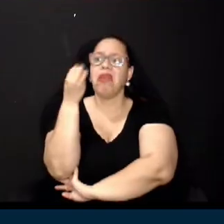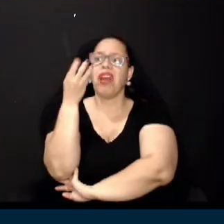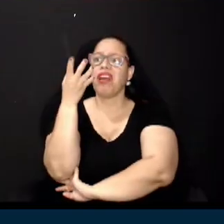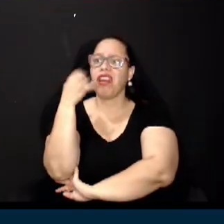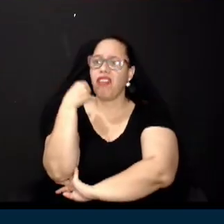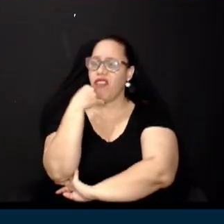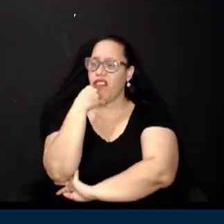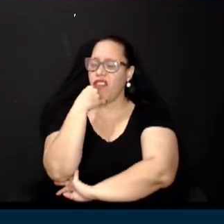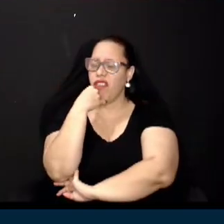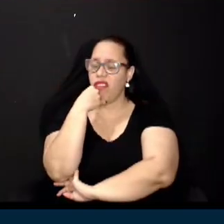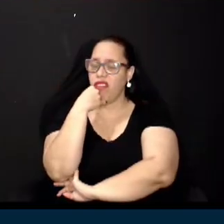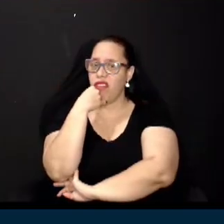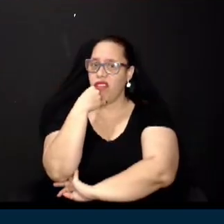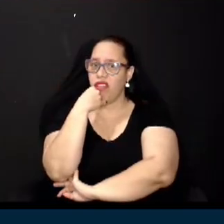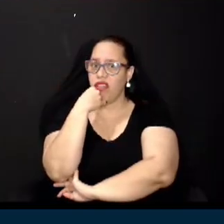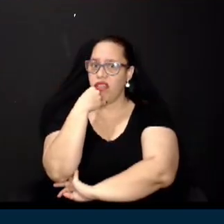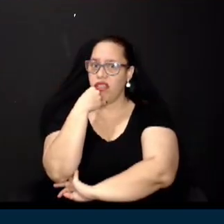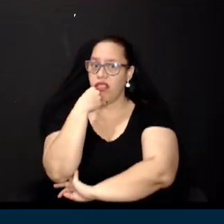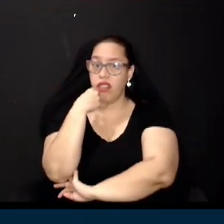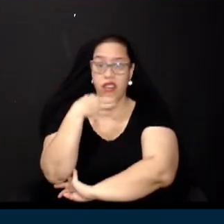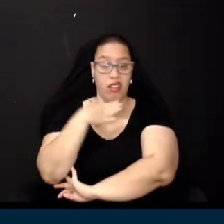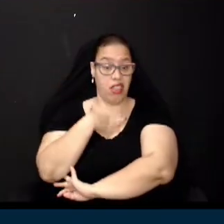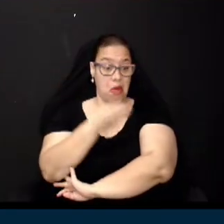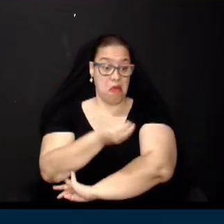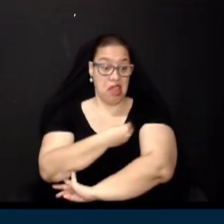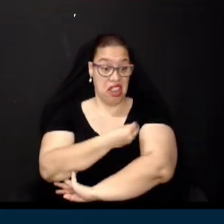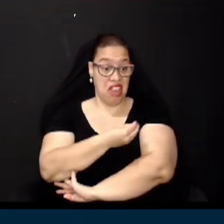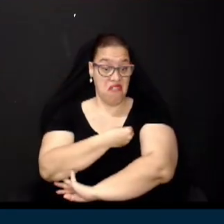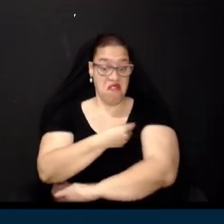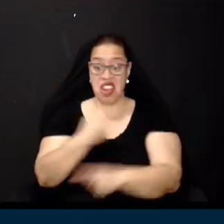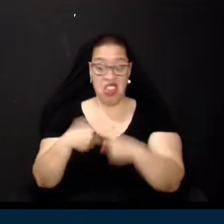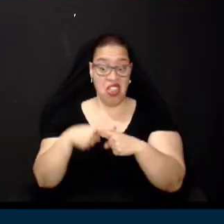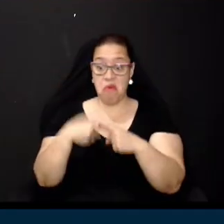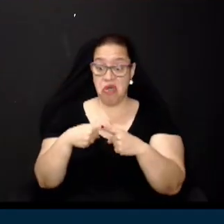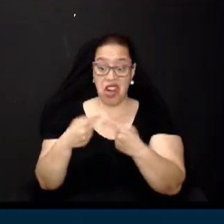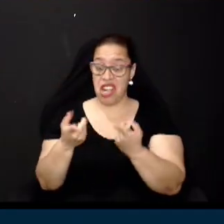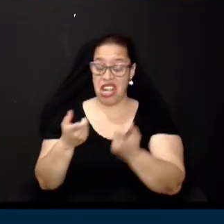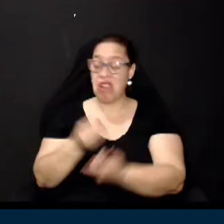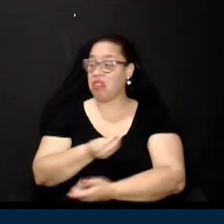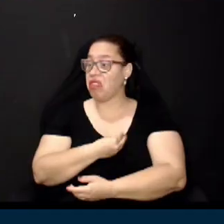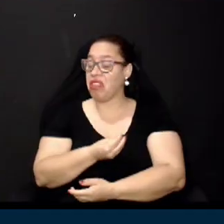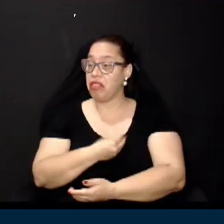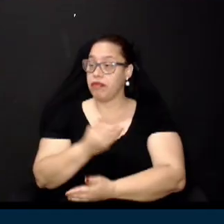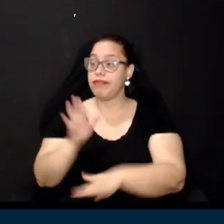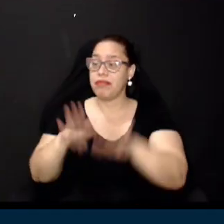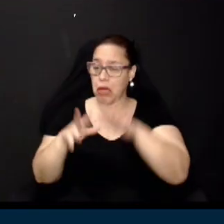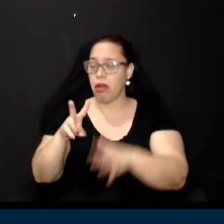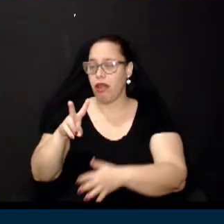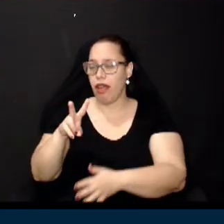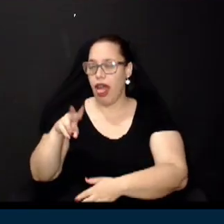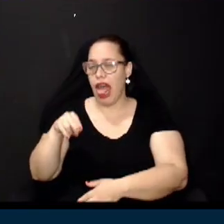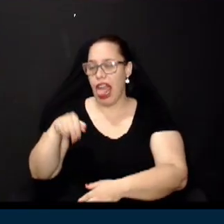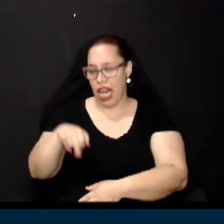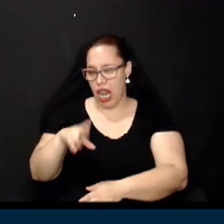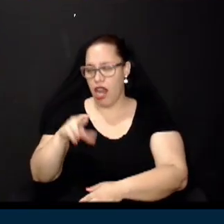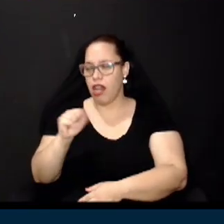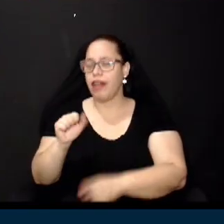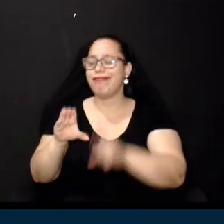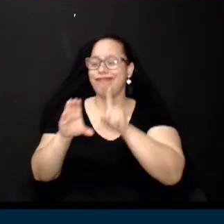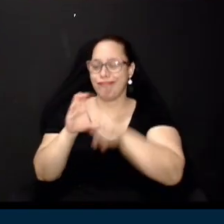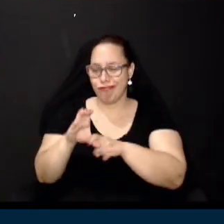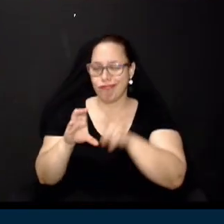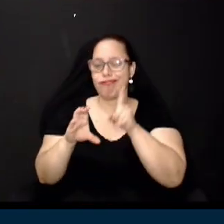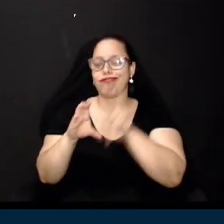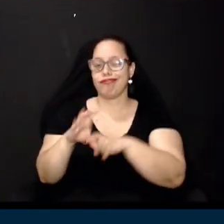a razão da minha vida? Não é mais ou menos assim, Nara? E essa questão da codependência, ela está ligada